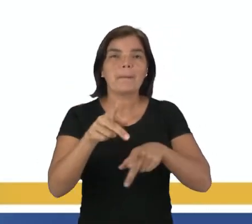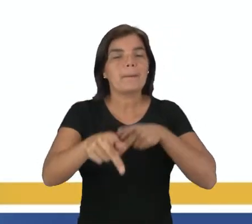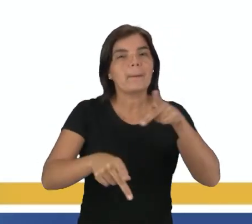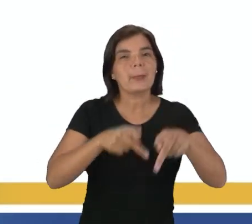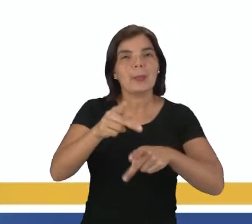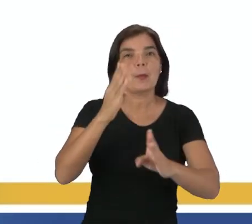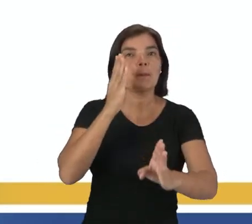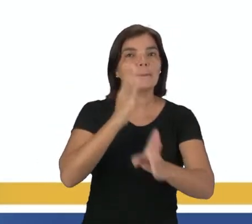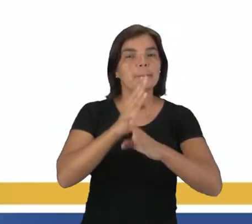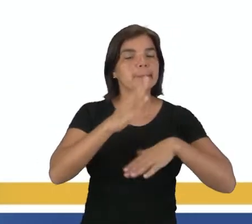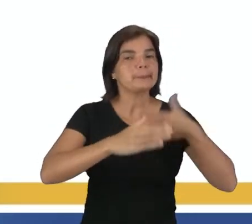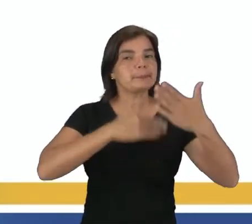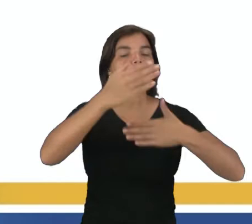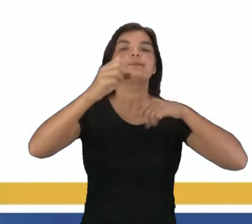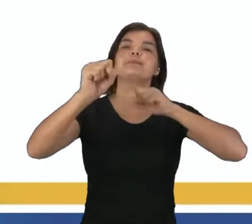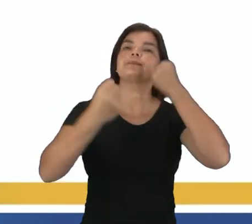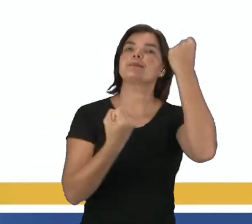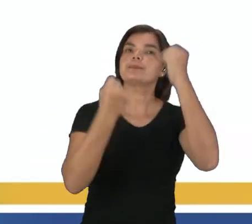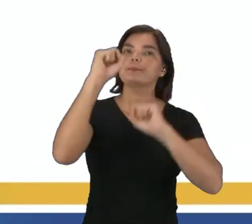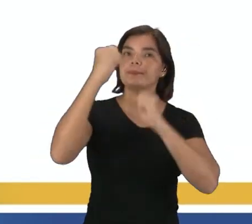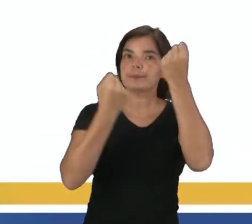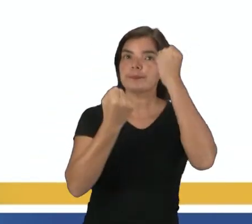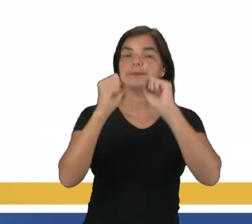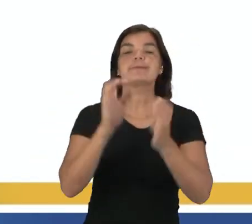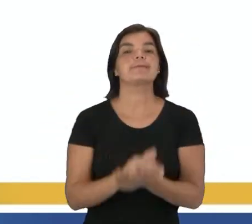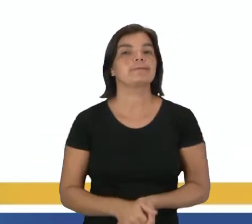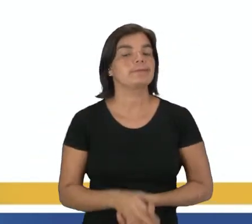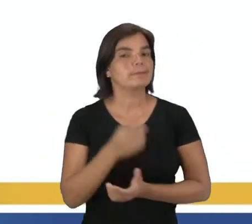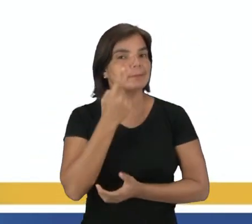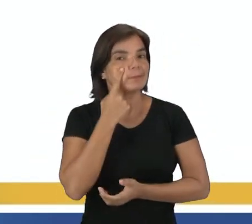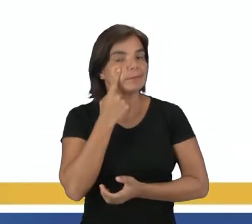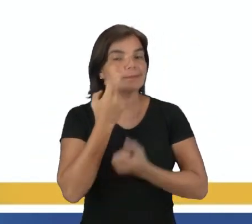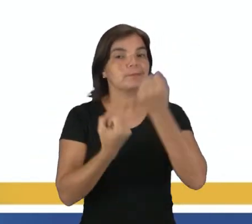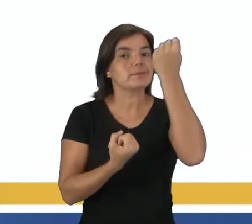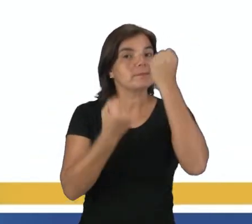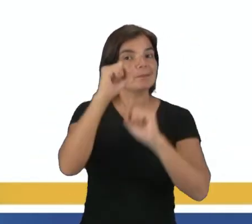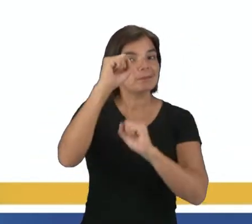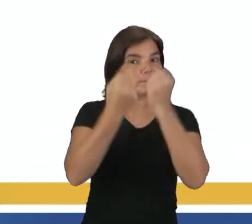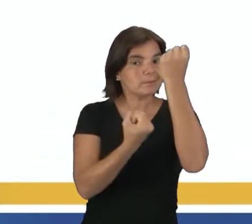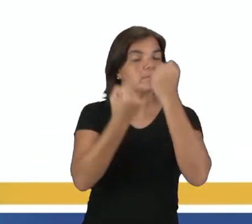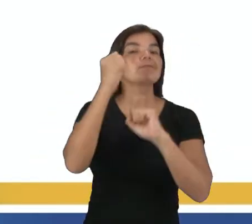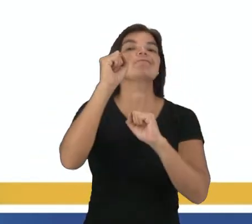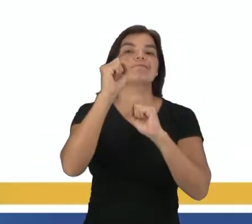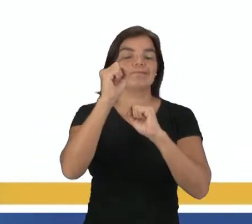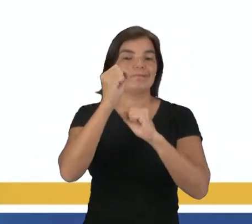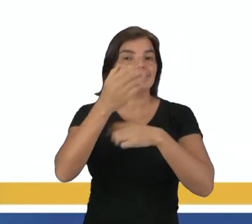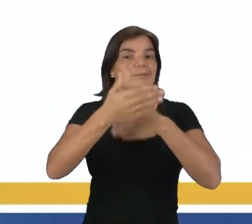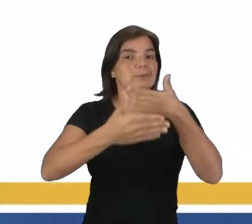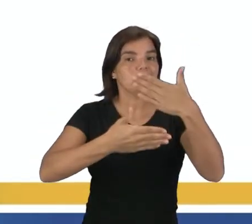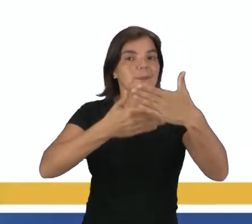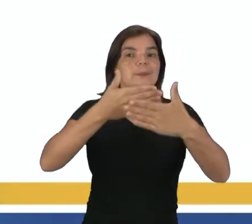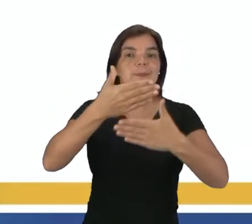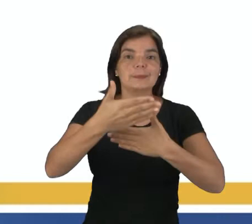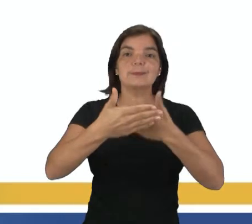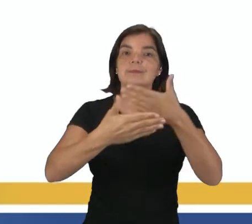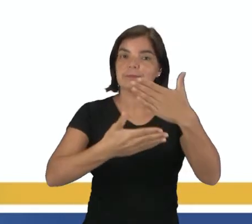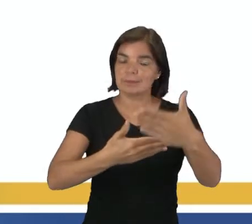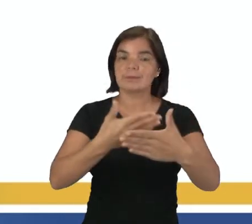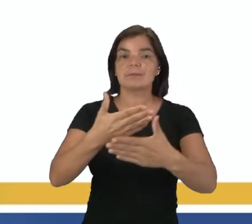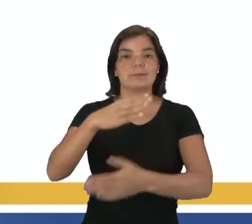foi causado pelo crescimento da indústria onde o Detalhe a indústria e fazendo parte desse processo